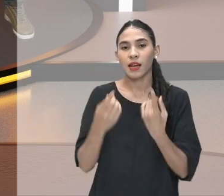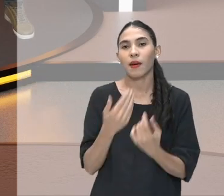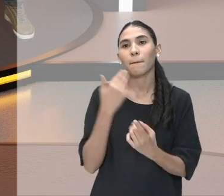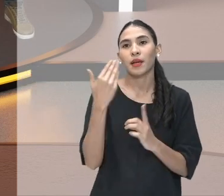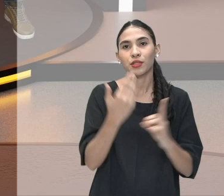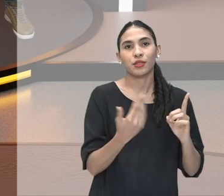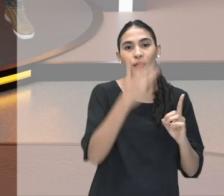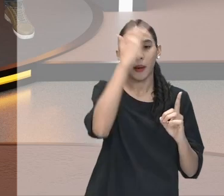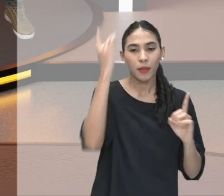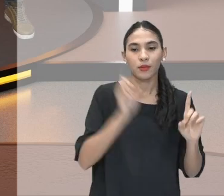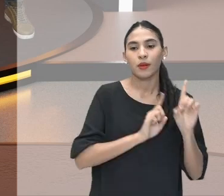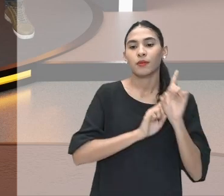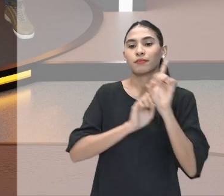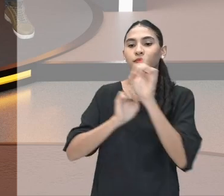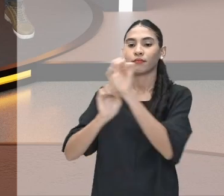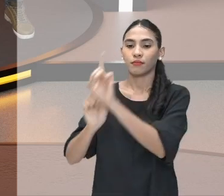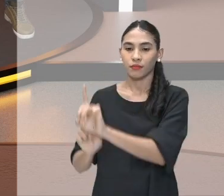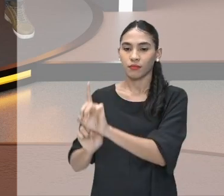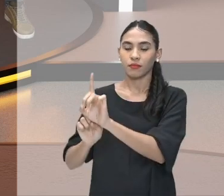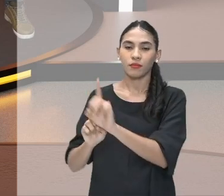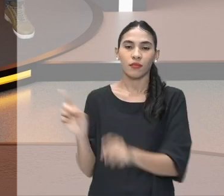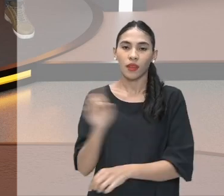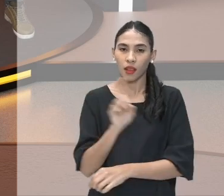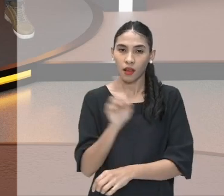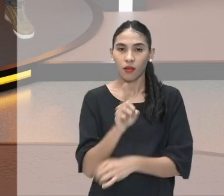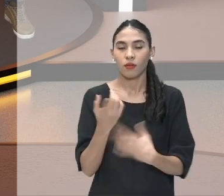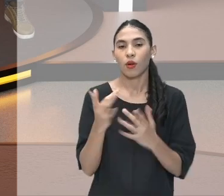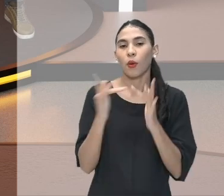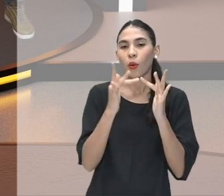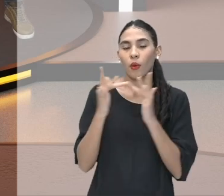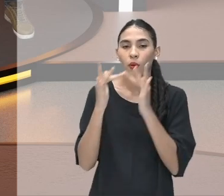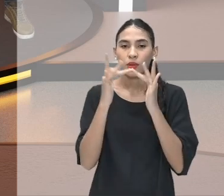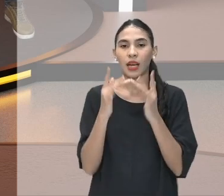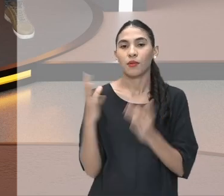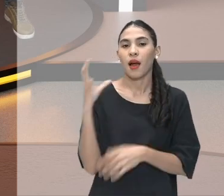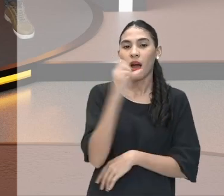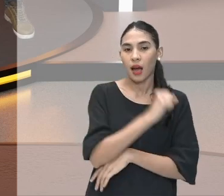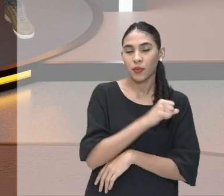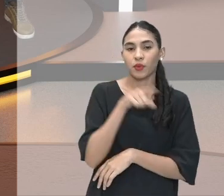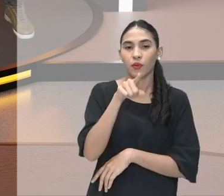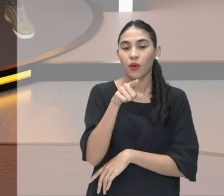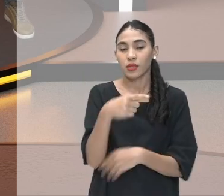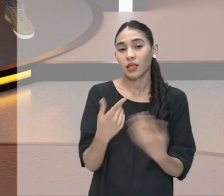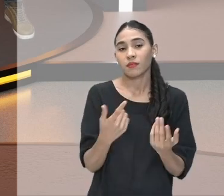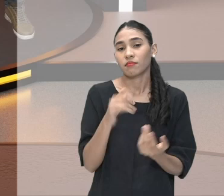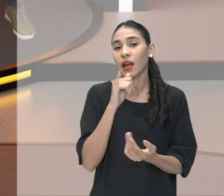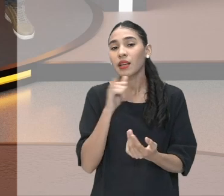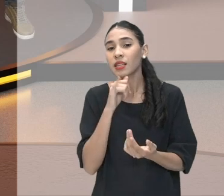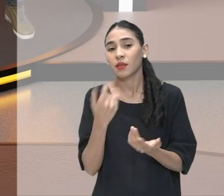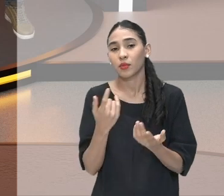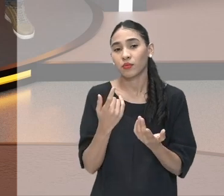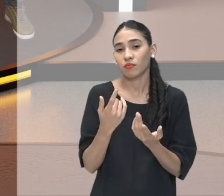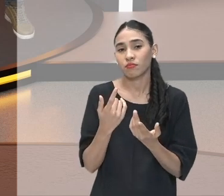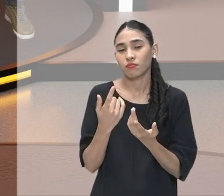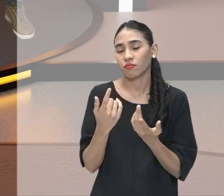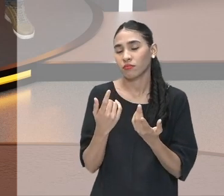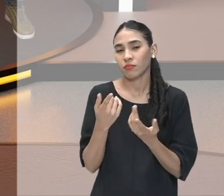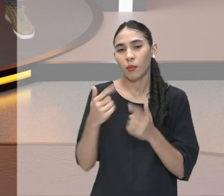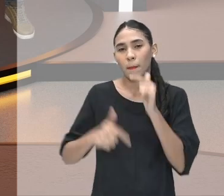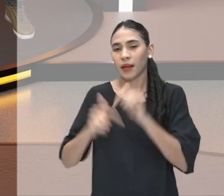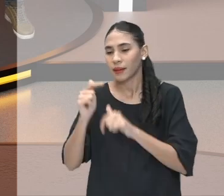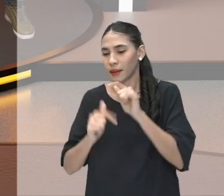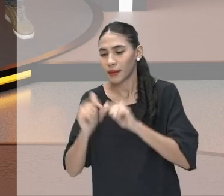né? Então você vai facilitar o comércio com isso aí, né? Você vai poder encomendar, né, um